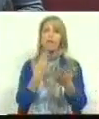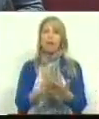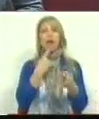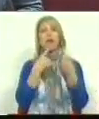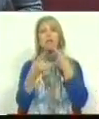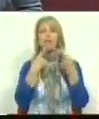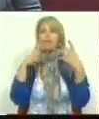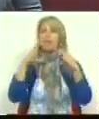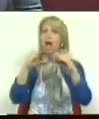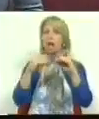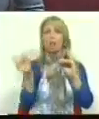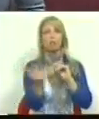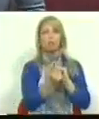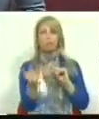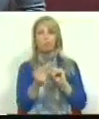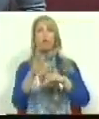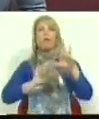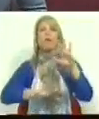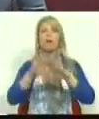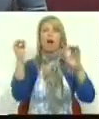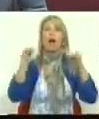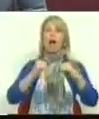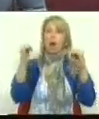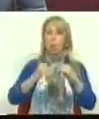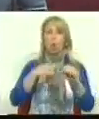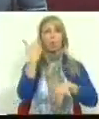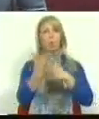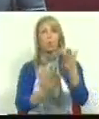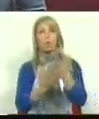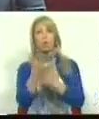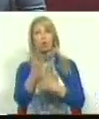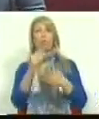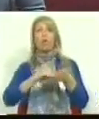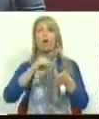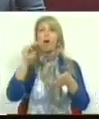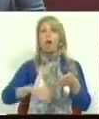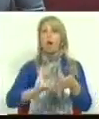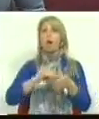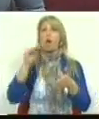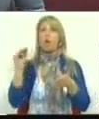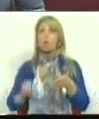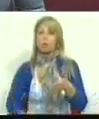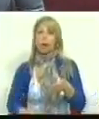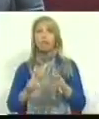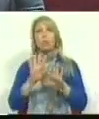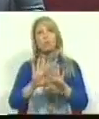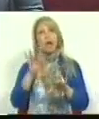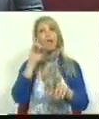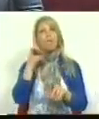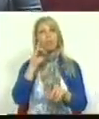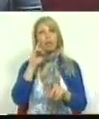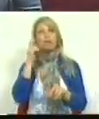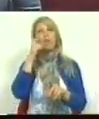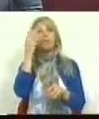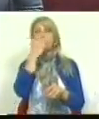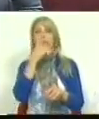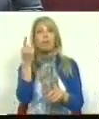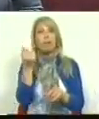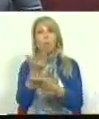sentido de promover um acordo quanto à manutenção do contrato e salvaguardar os casos de carência económica e de